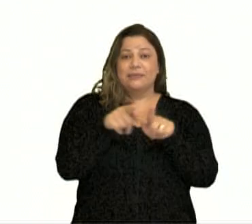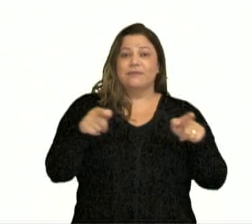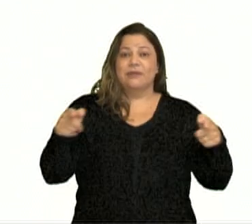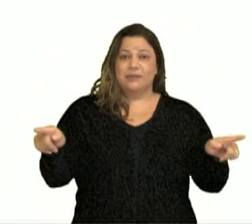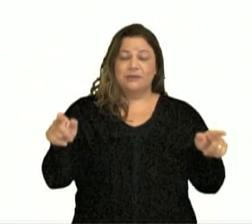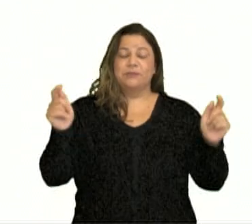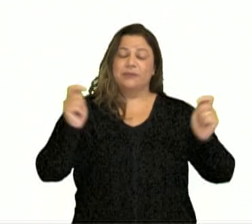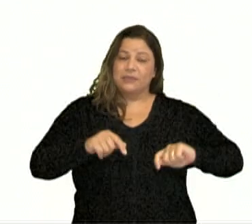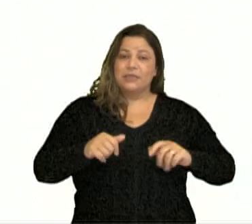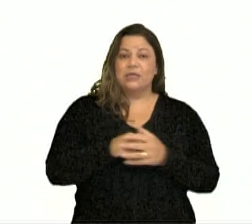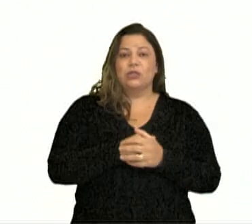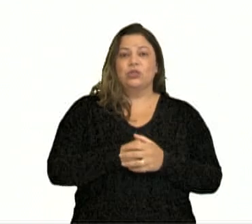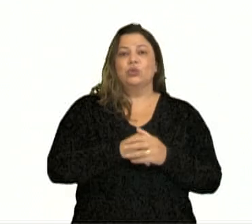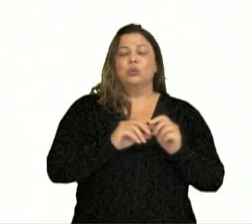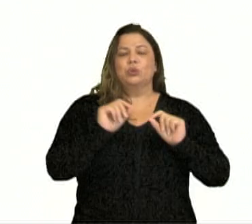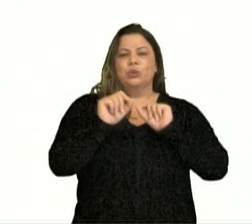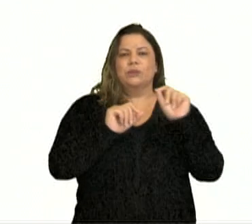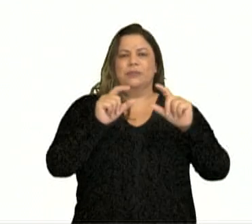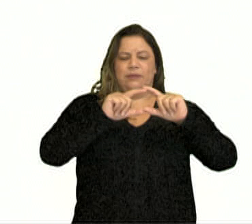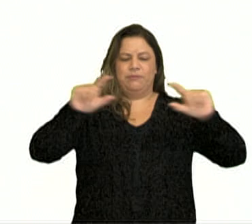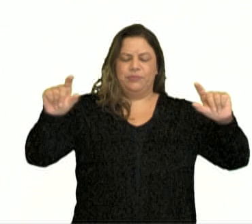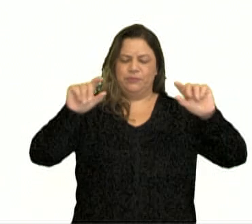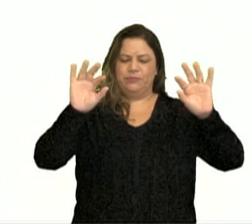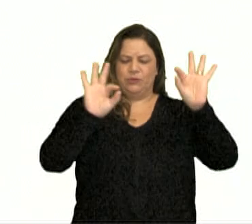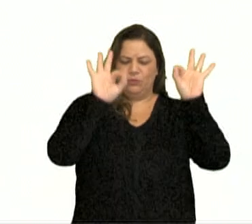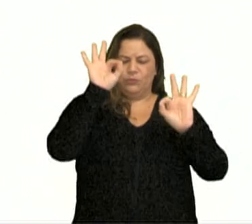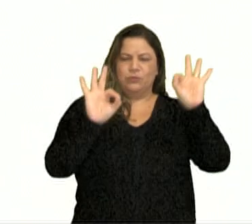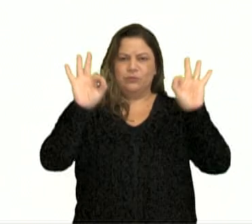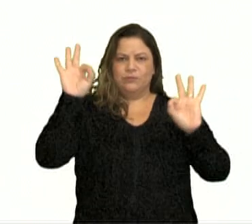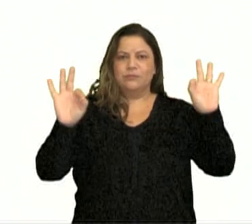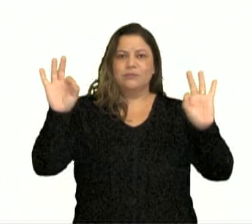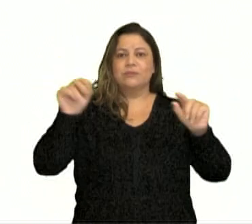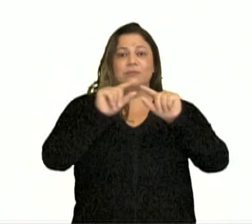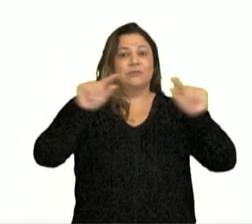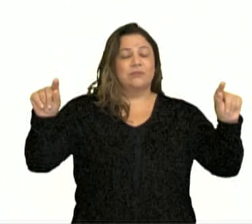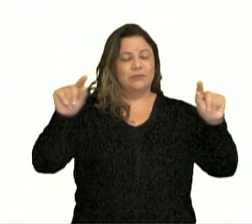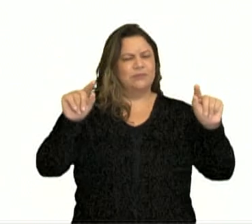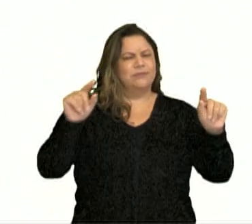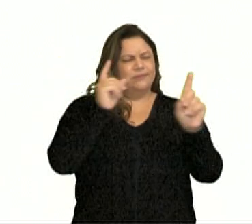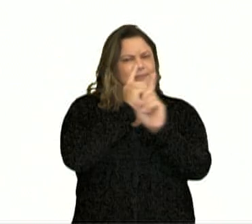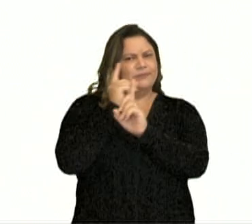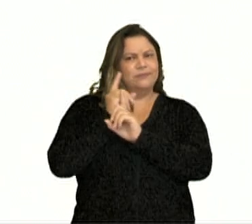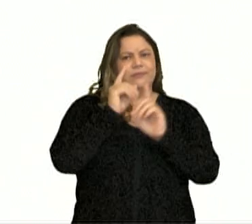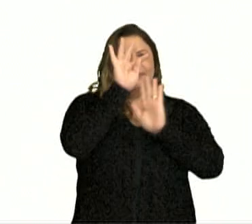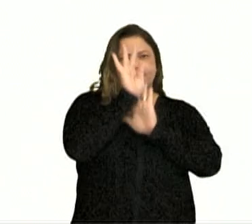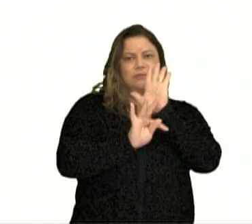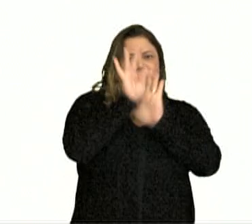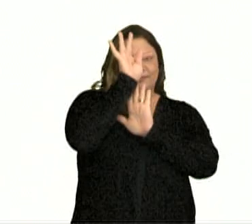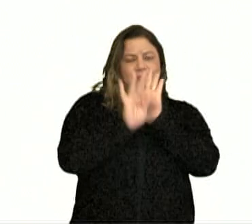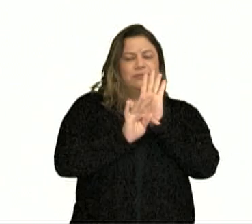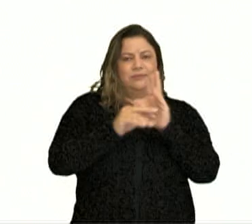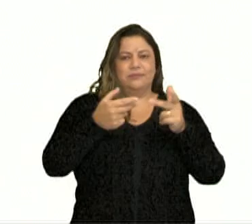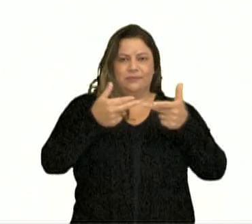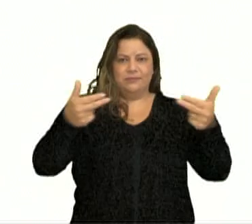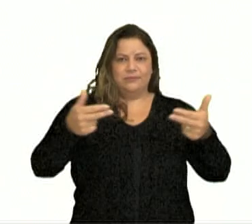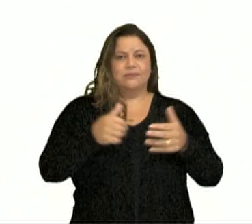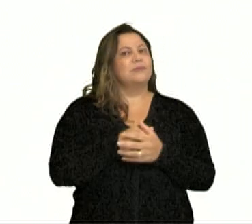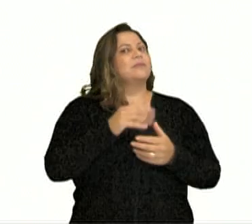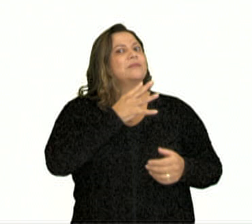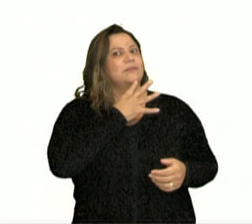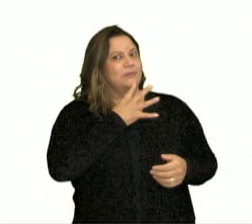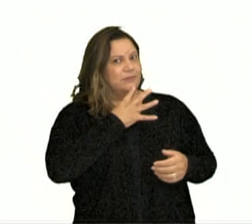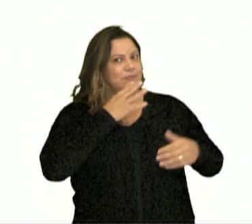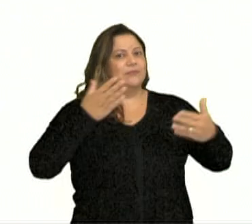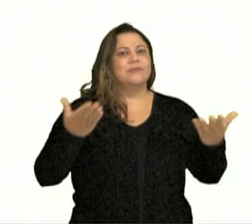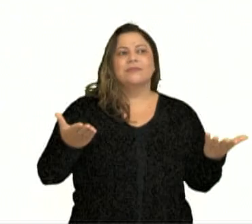que dão estrutura às frases e podem ser encontradas em quase todos os textos. Então, essas palavrinhas a gente tem que conhecer.